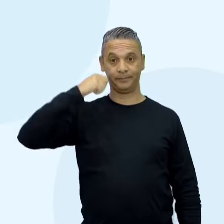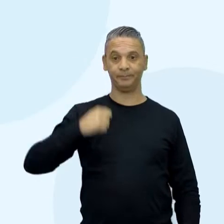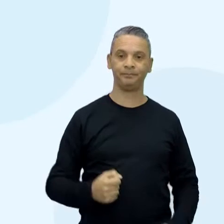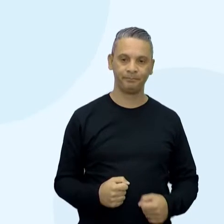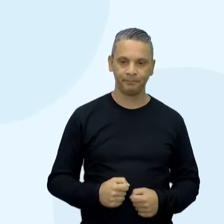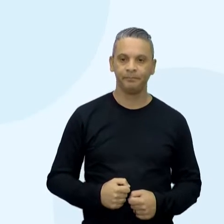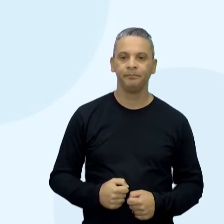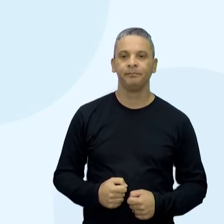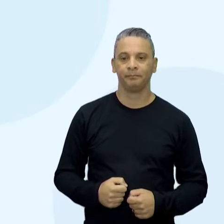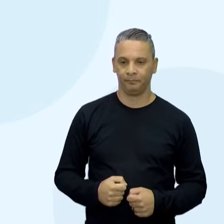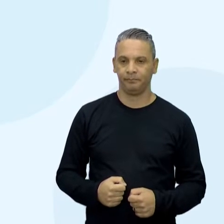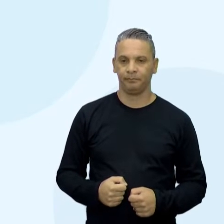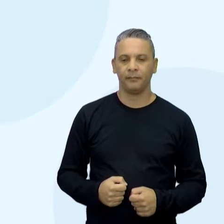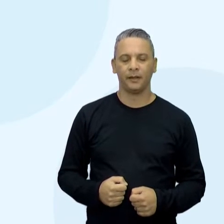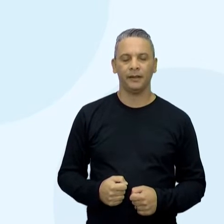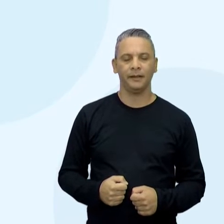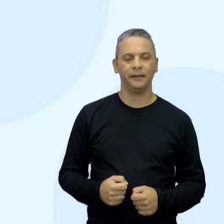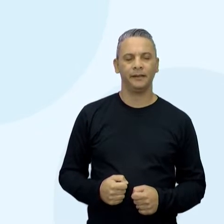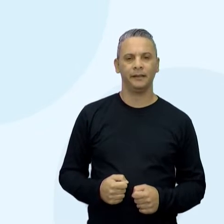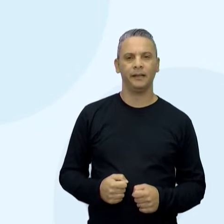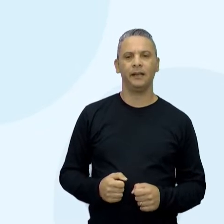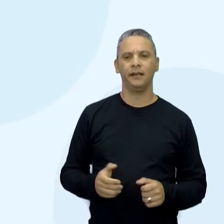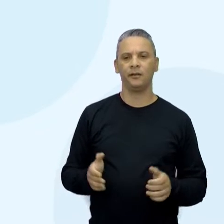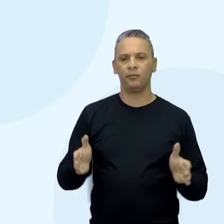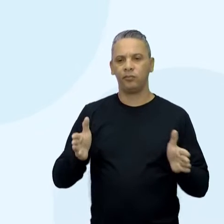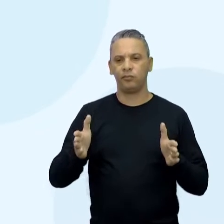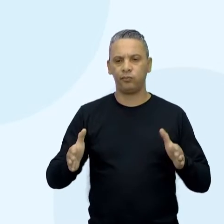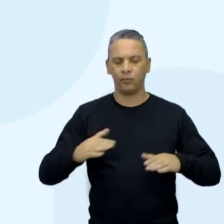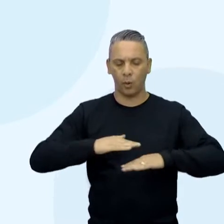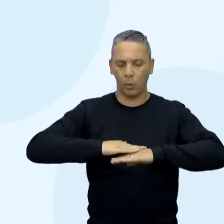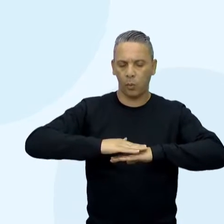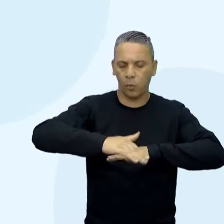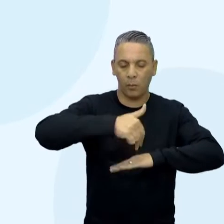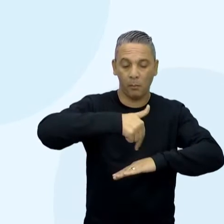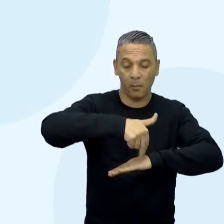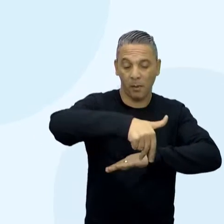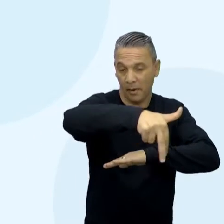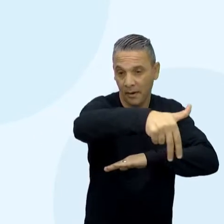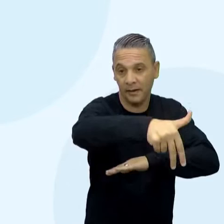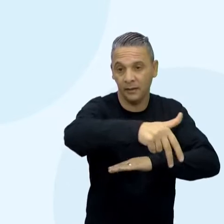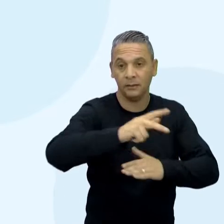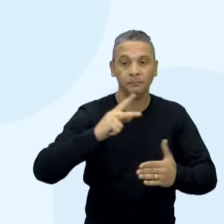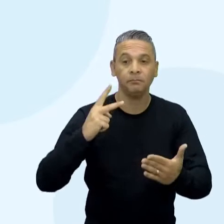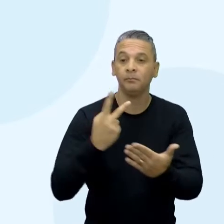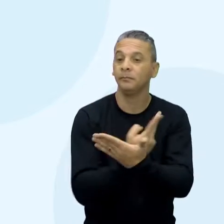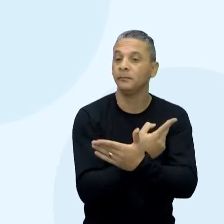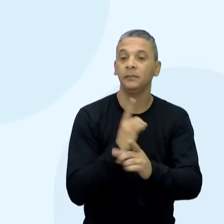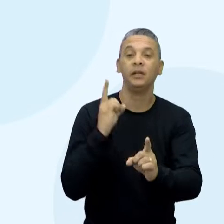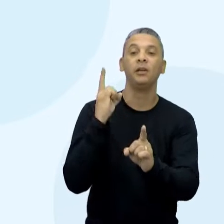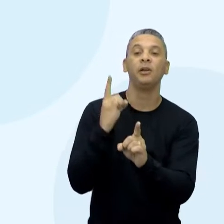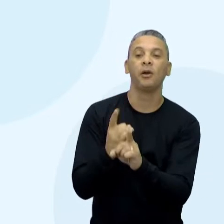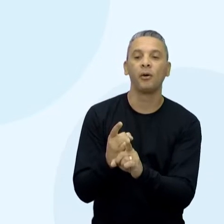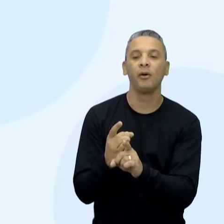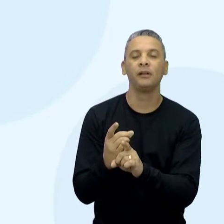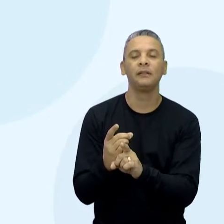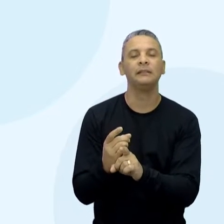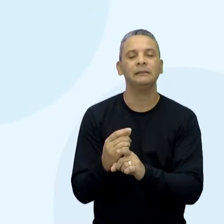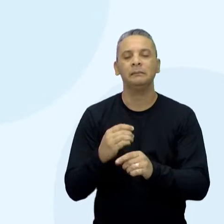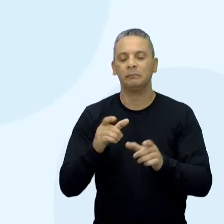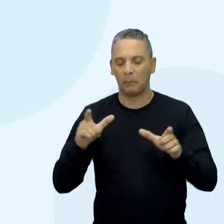negros. Durante a ampliação da calçada de pedestres, foram encontrados restos da